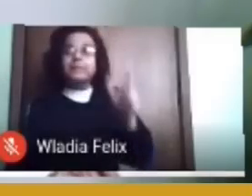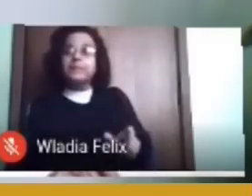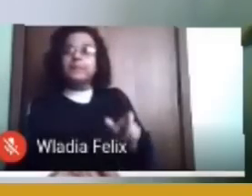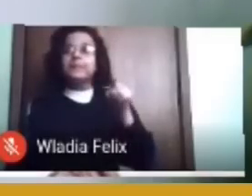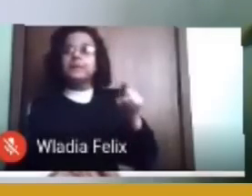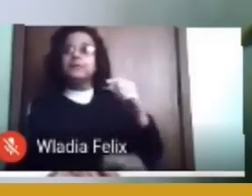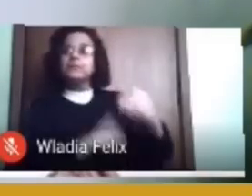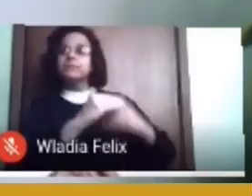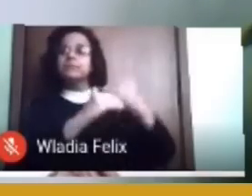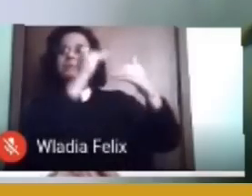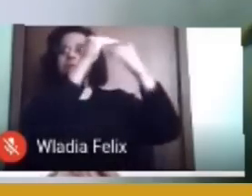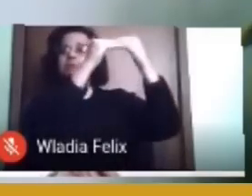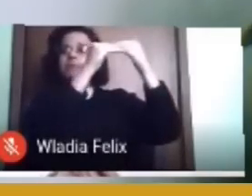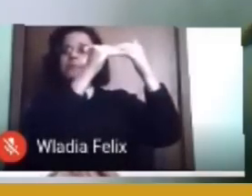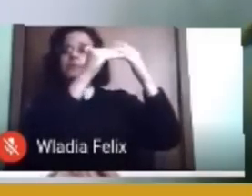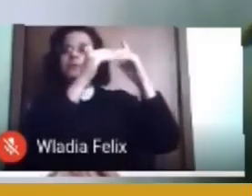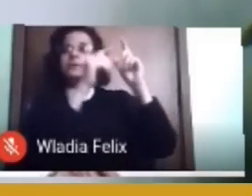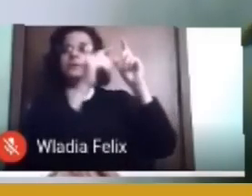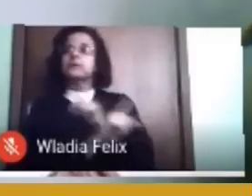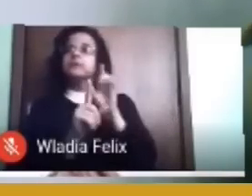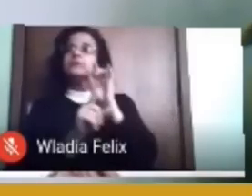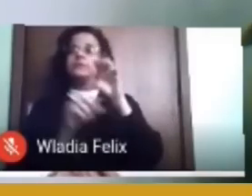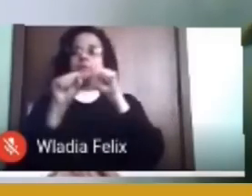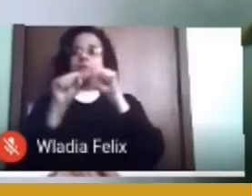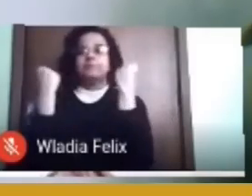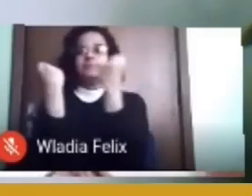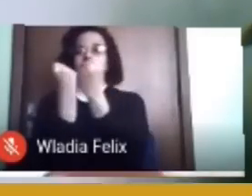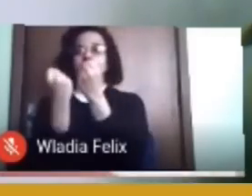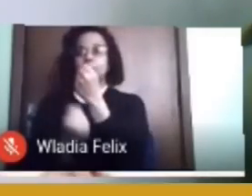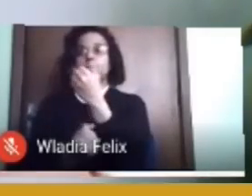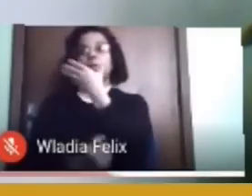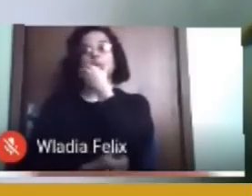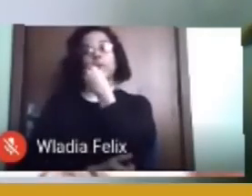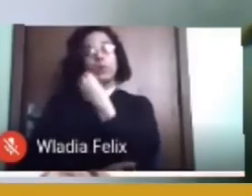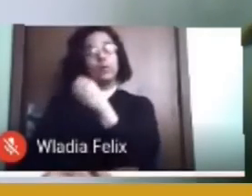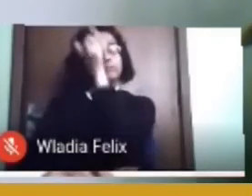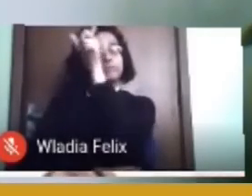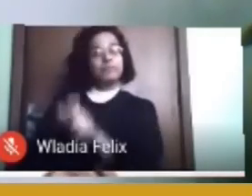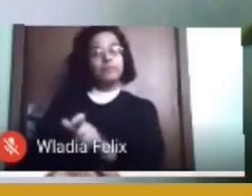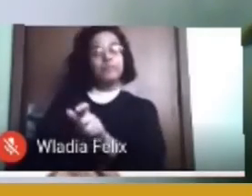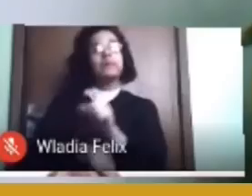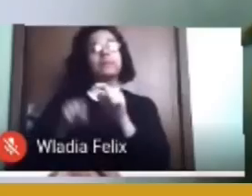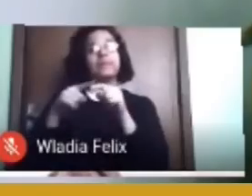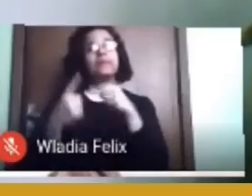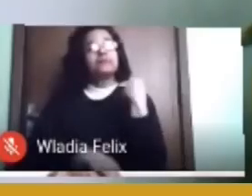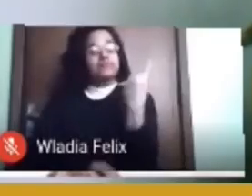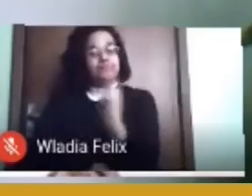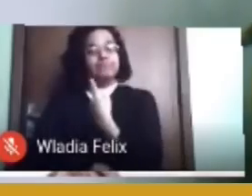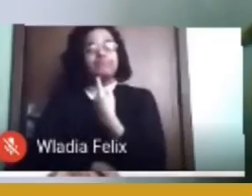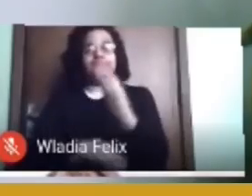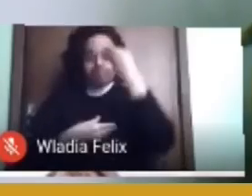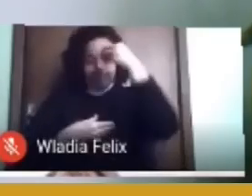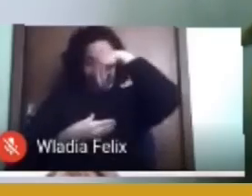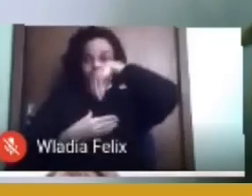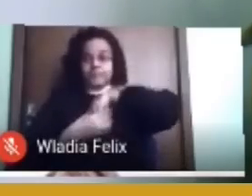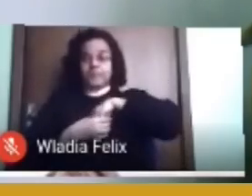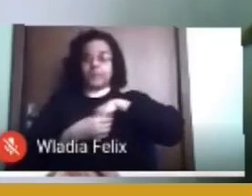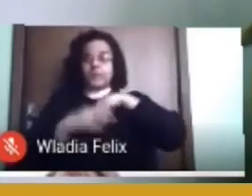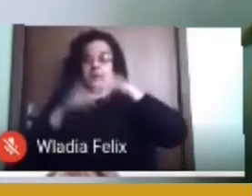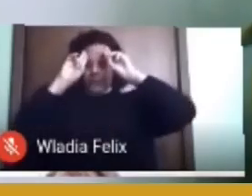enquanto a nossa intimidade, né? O nosso respeito enquanto os meus princípios, o meu protagonismo enquanto sujeito na